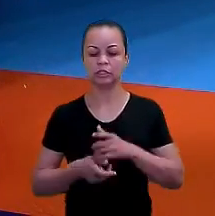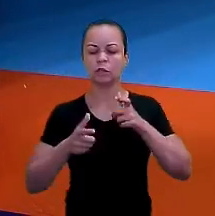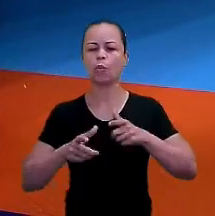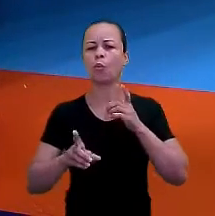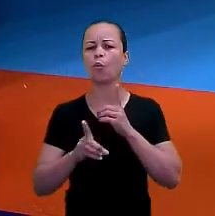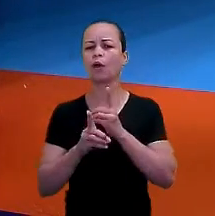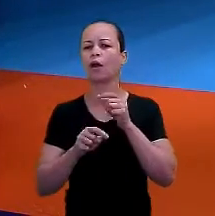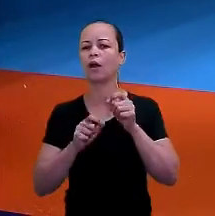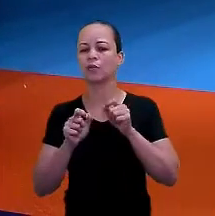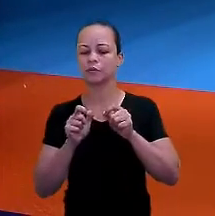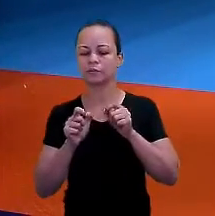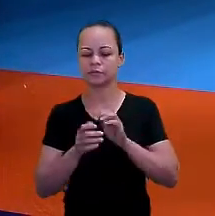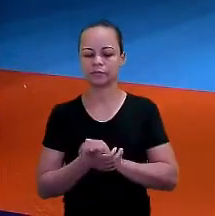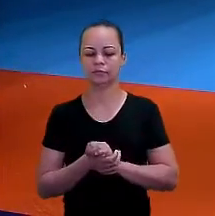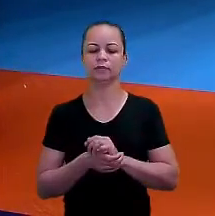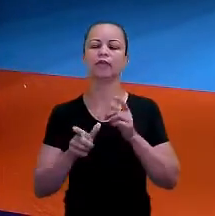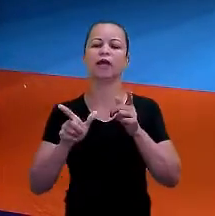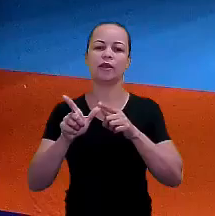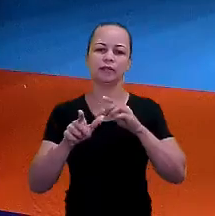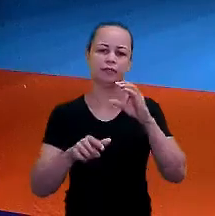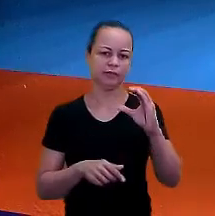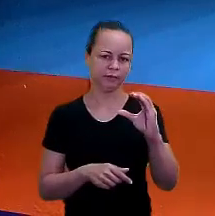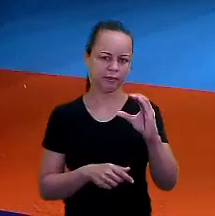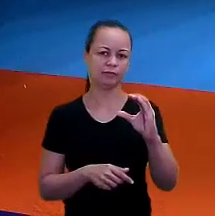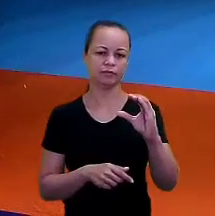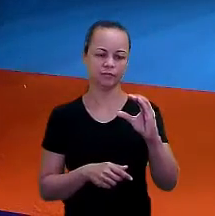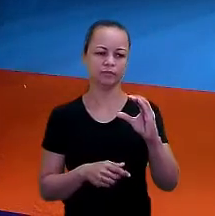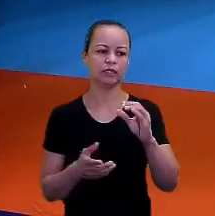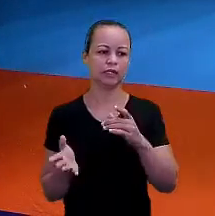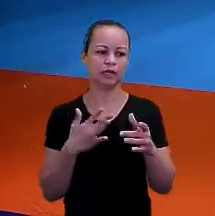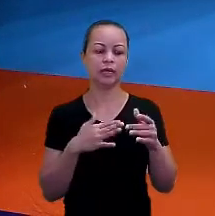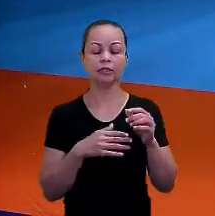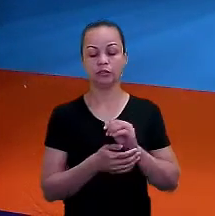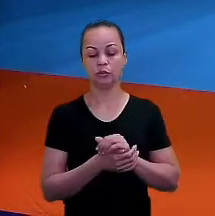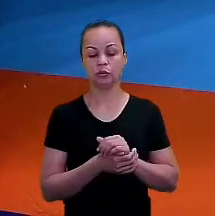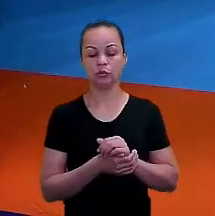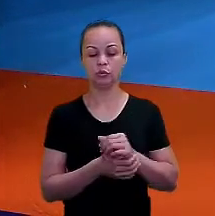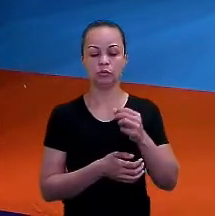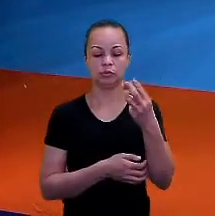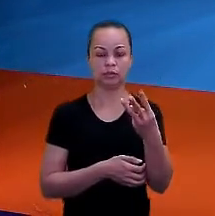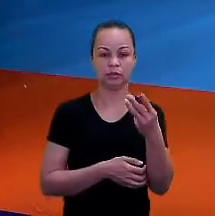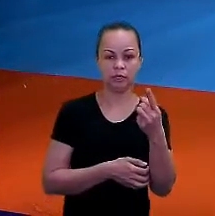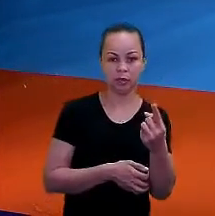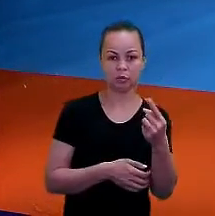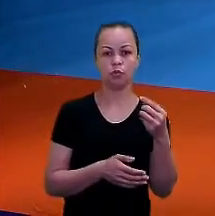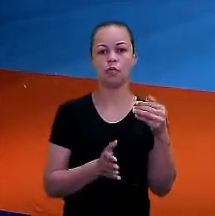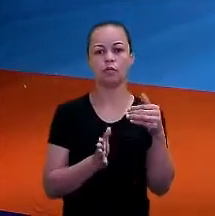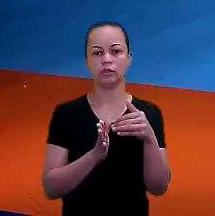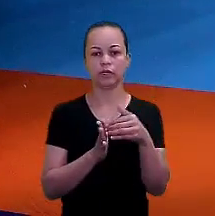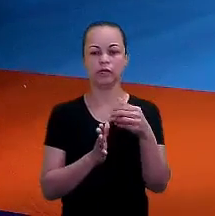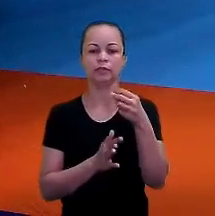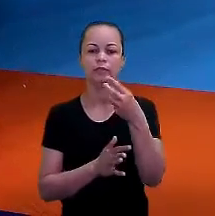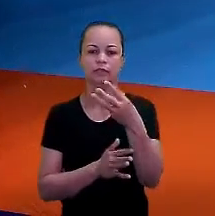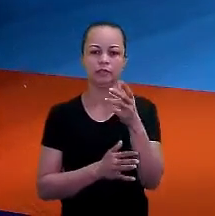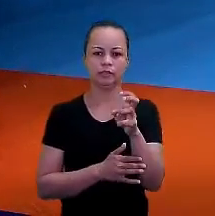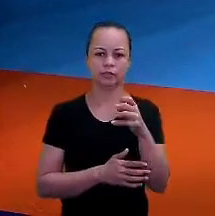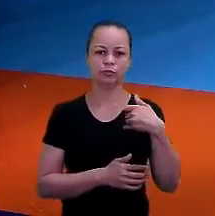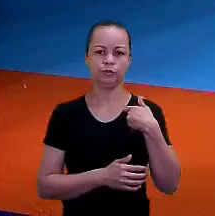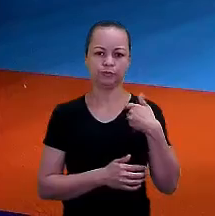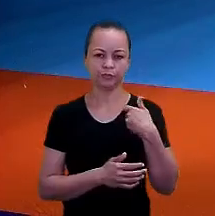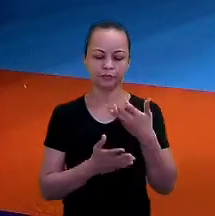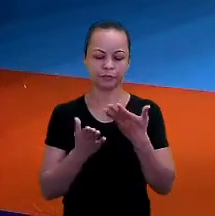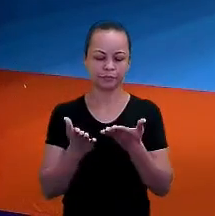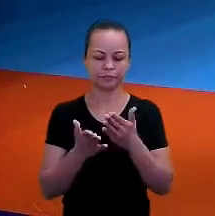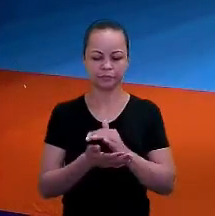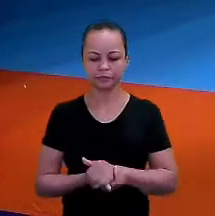tá? Tá aqui na letra C, entre 31 e 35 anos. Então, a faixa etária que